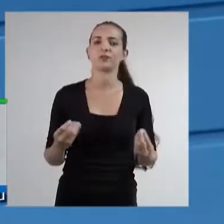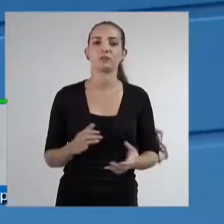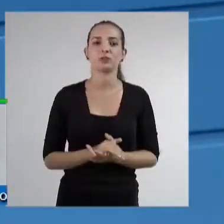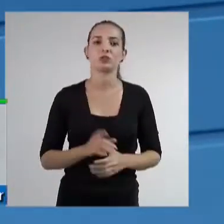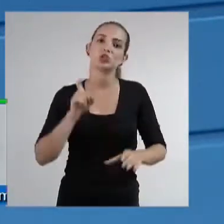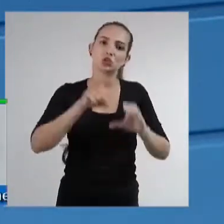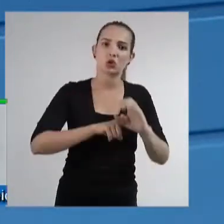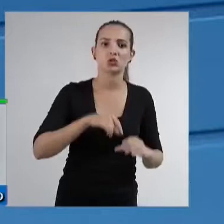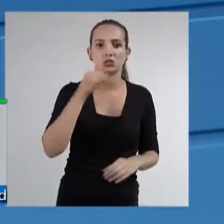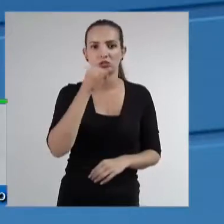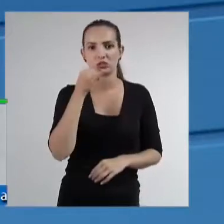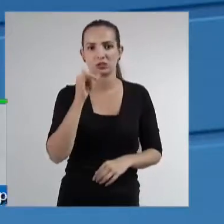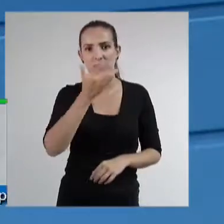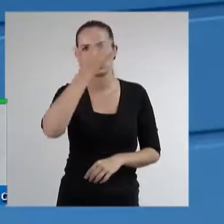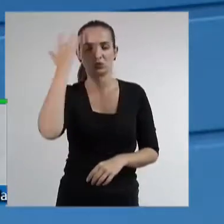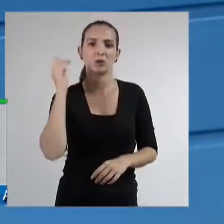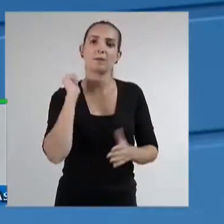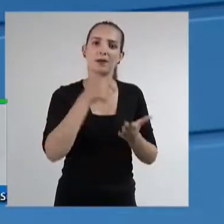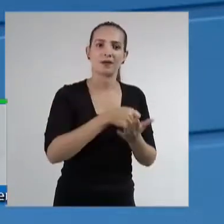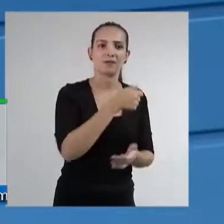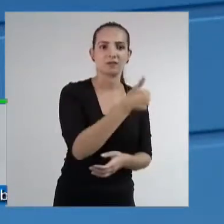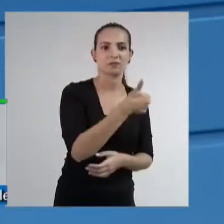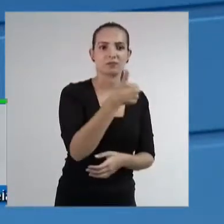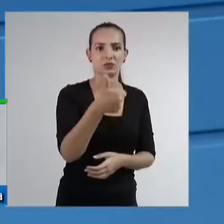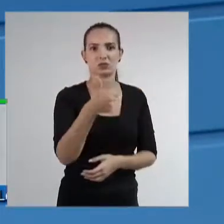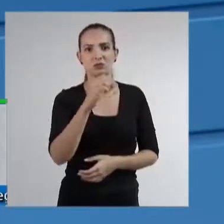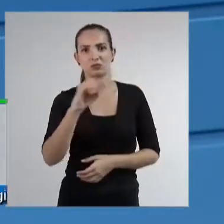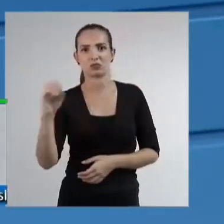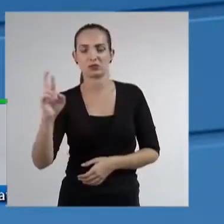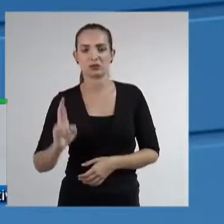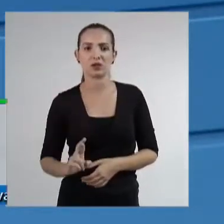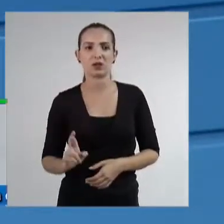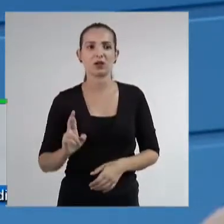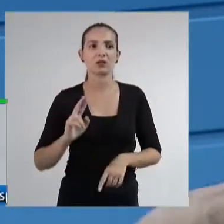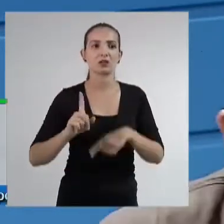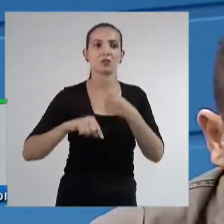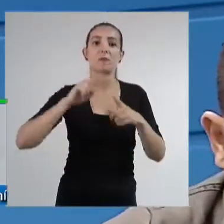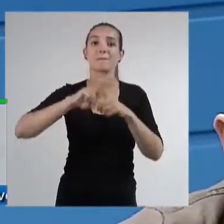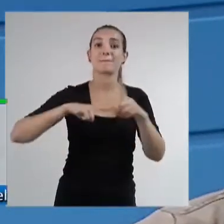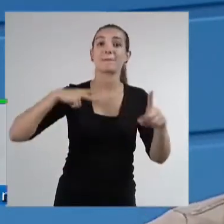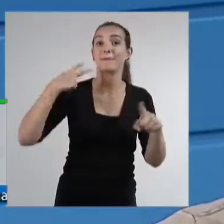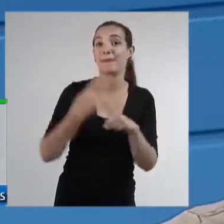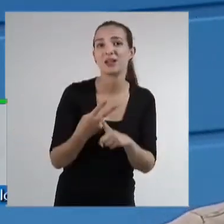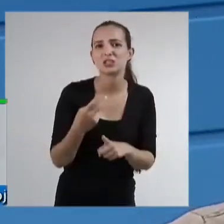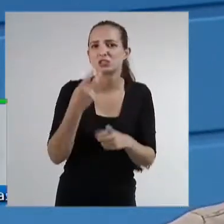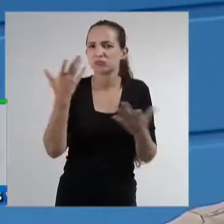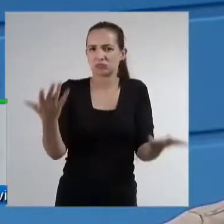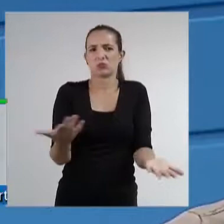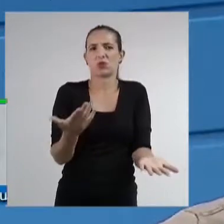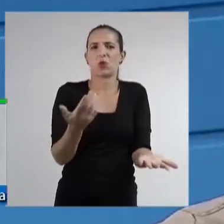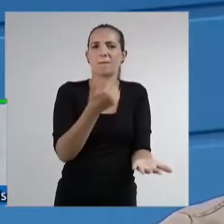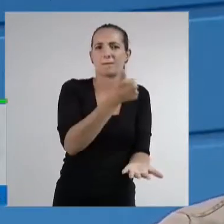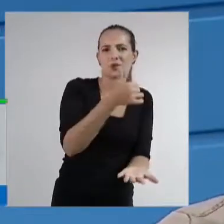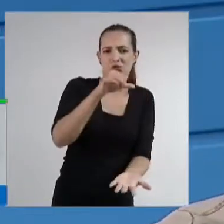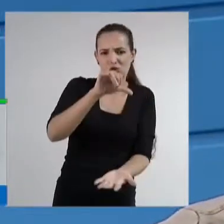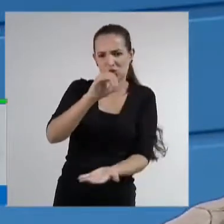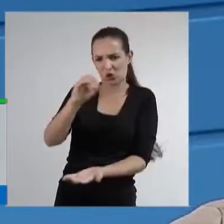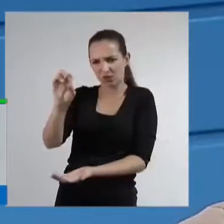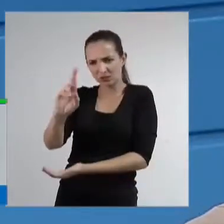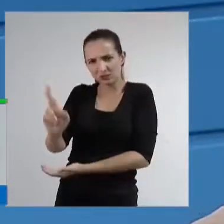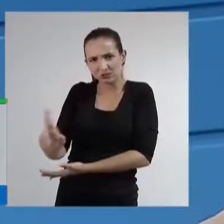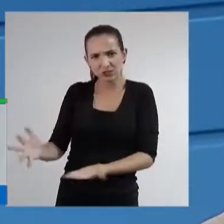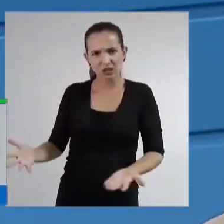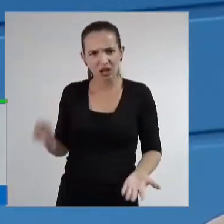Contas que alguém pagava R$1.100, veio 1.900, ou seja, R$800 de aumento numa conta de energia,